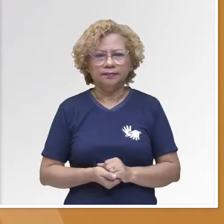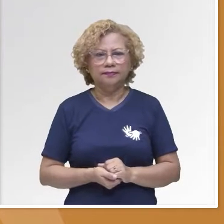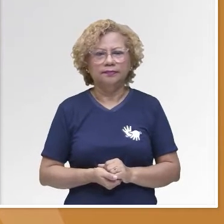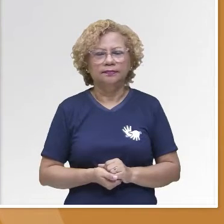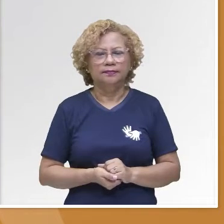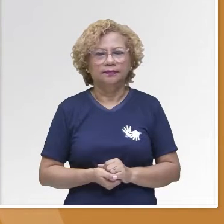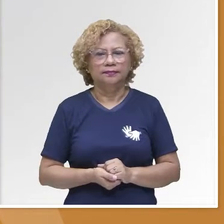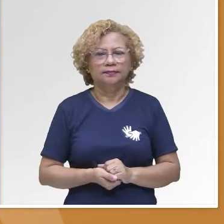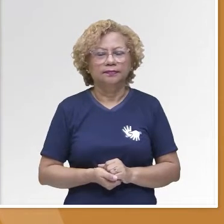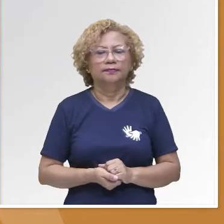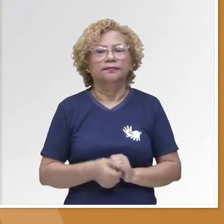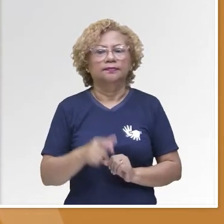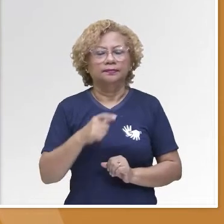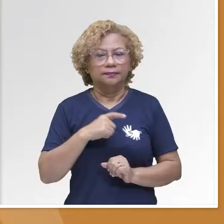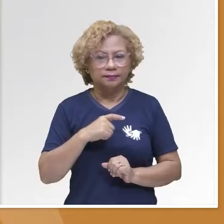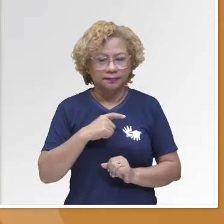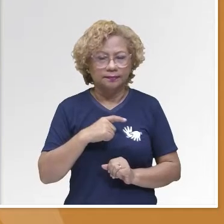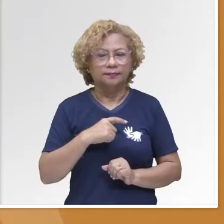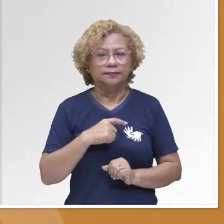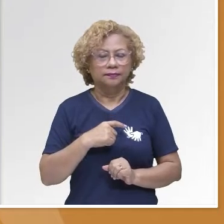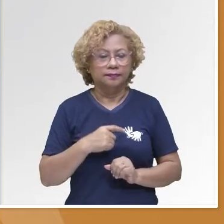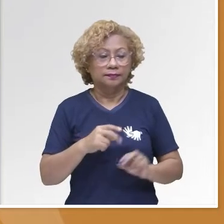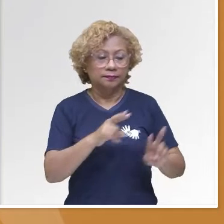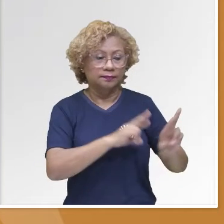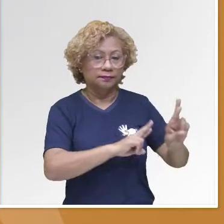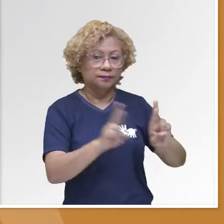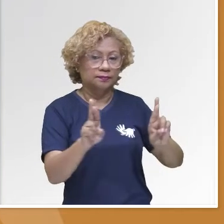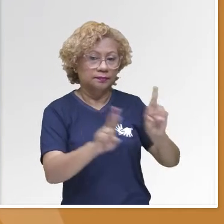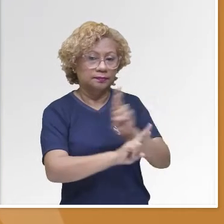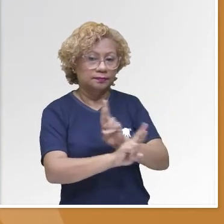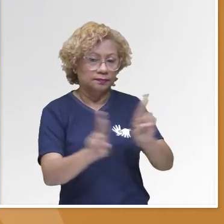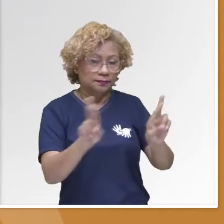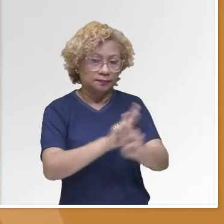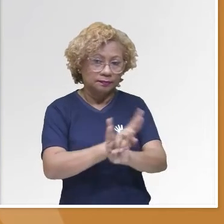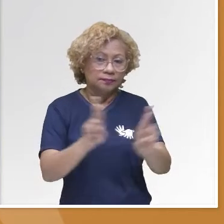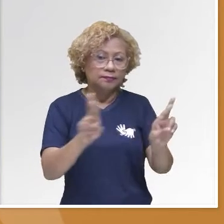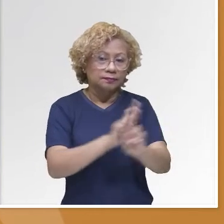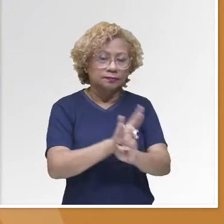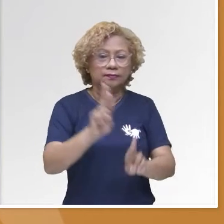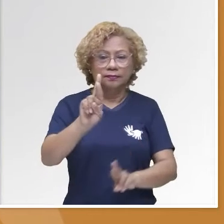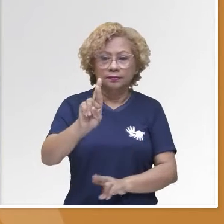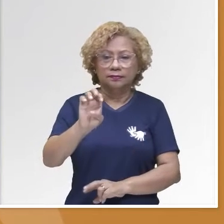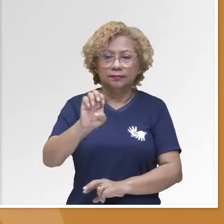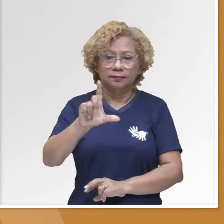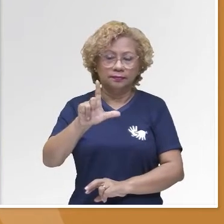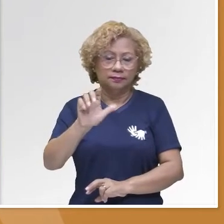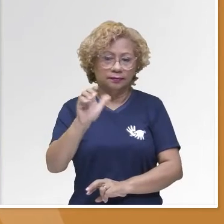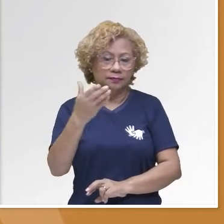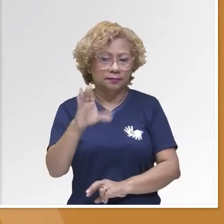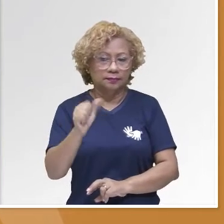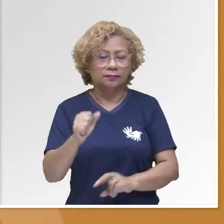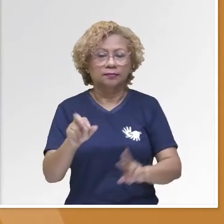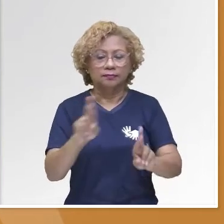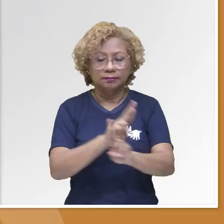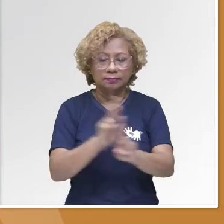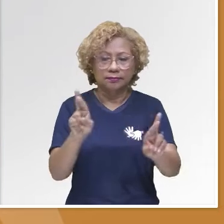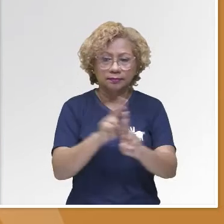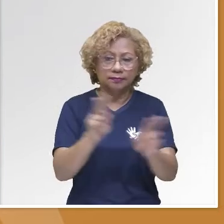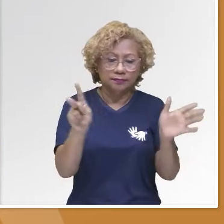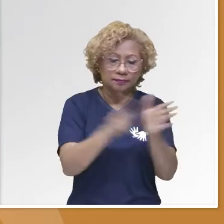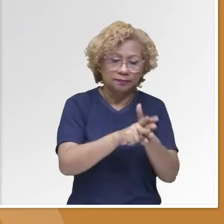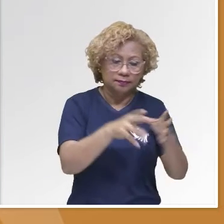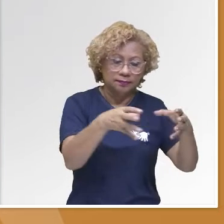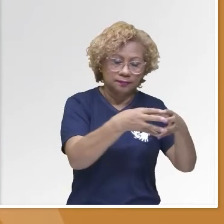estabelecer relações econômicas entre si, né? Então, existem países, por exemplo, que acabam se juntando, né, para ter essa